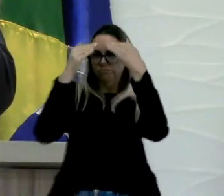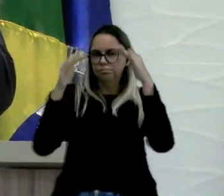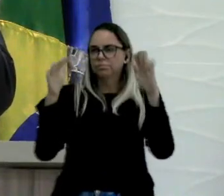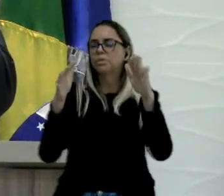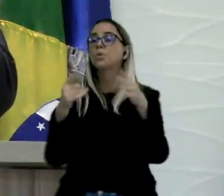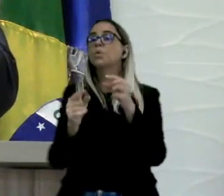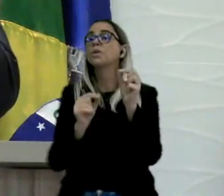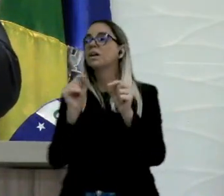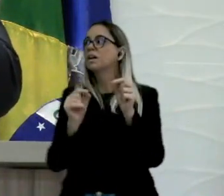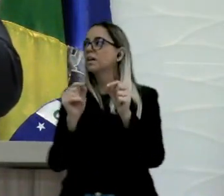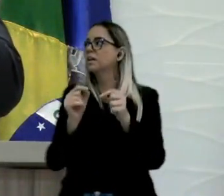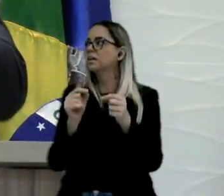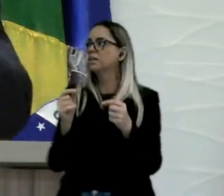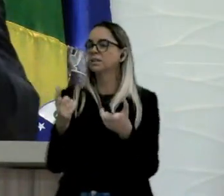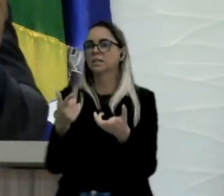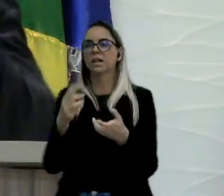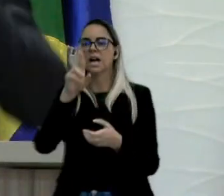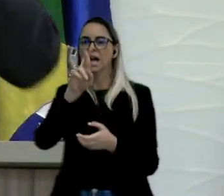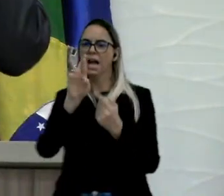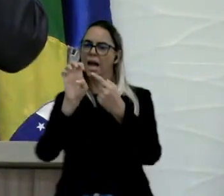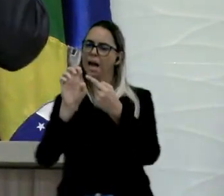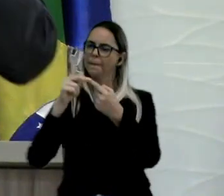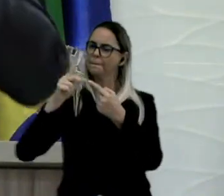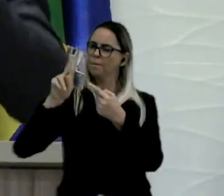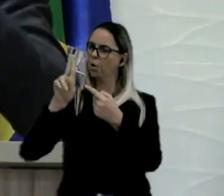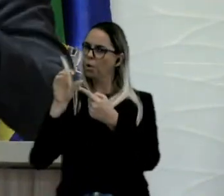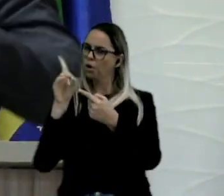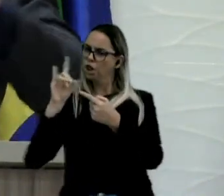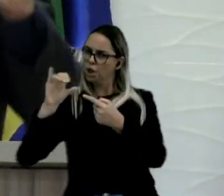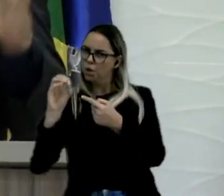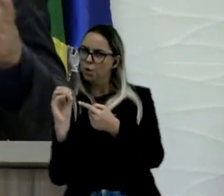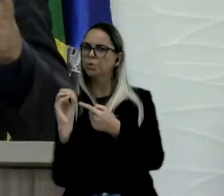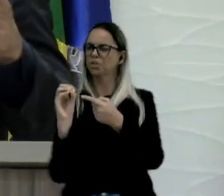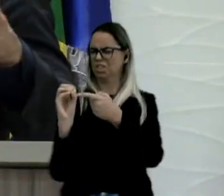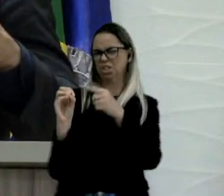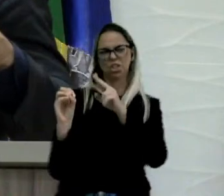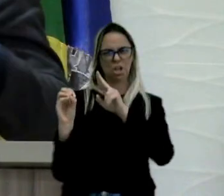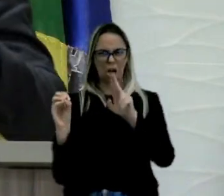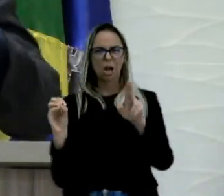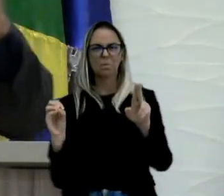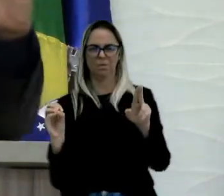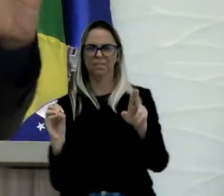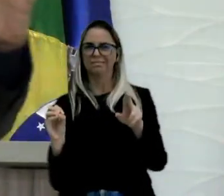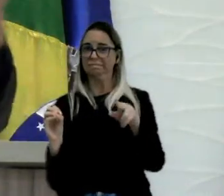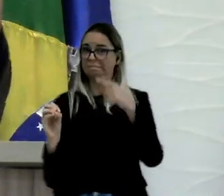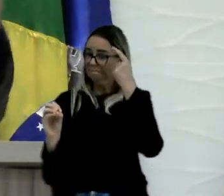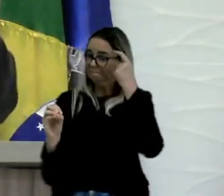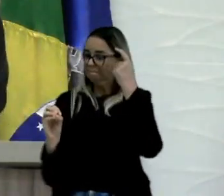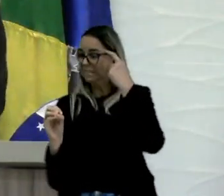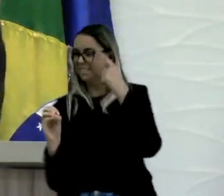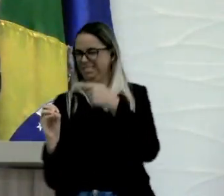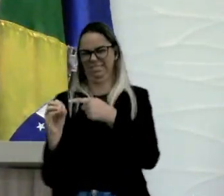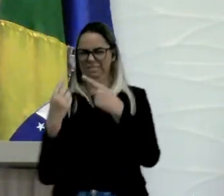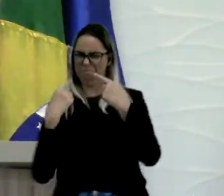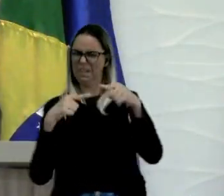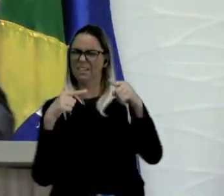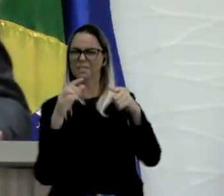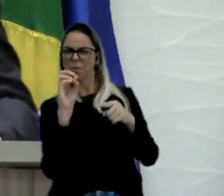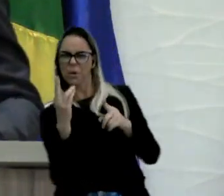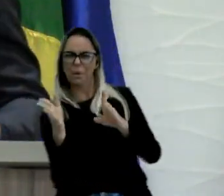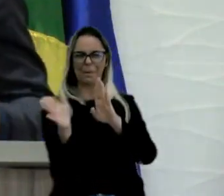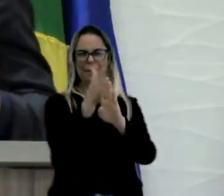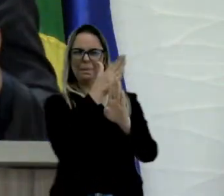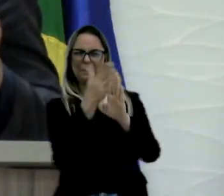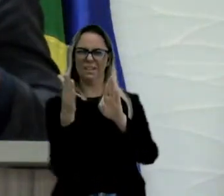é repúdio repúdio porque tem um nome assim todo mundo já pensa que é um tapa na cara de alguém não